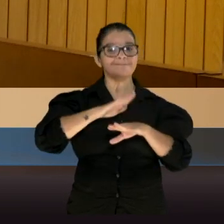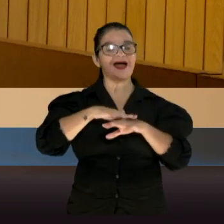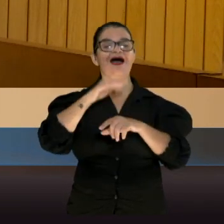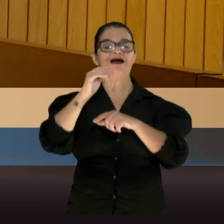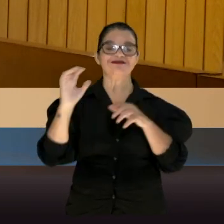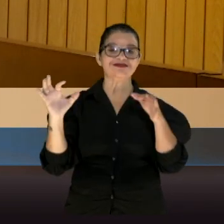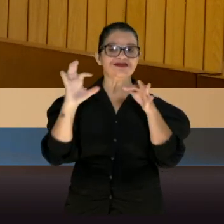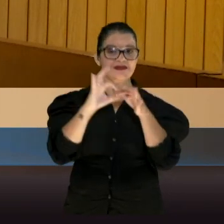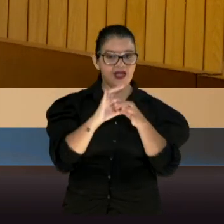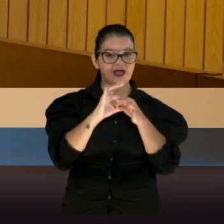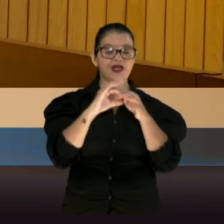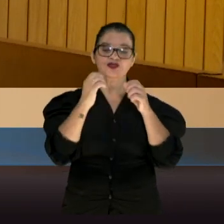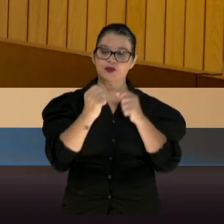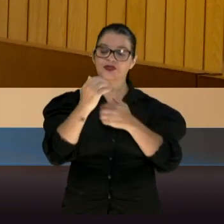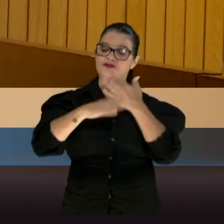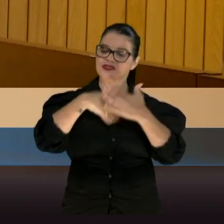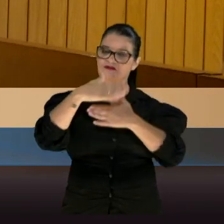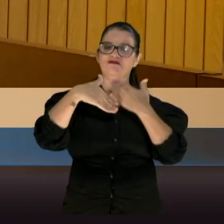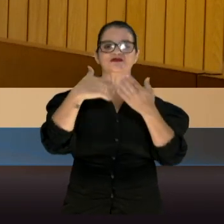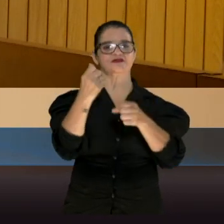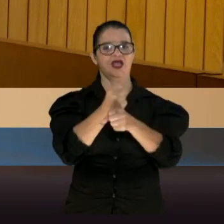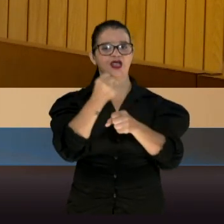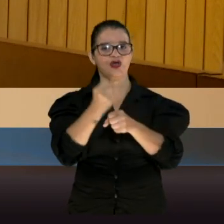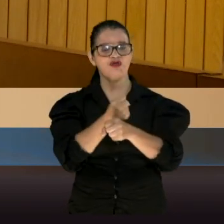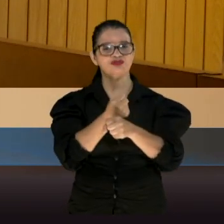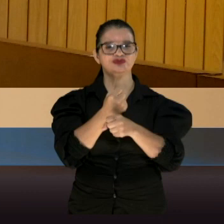avançar e construir e